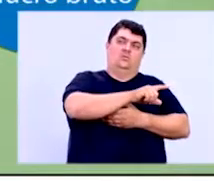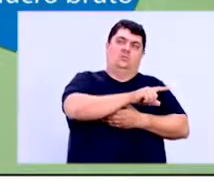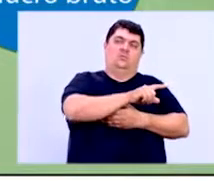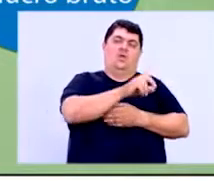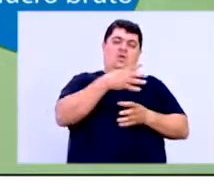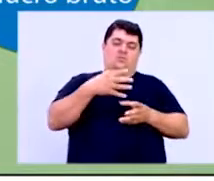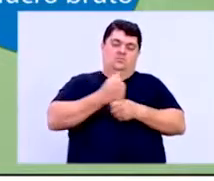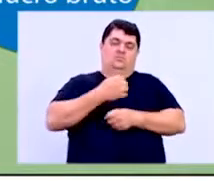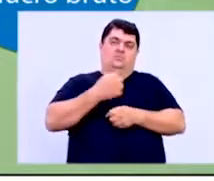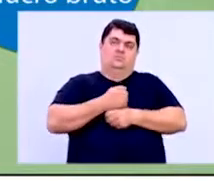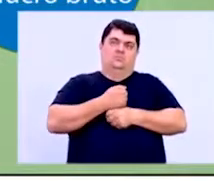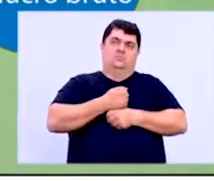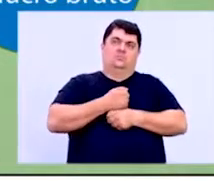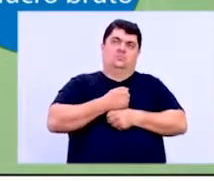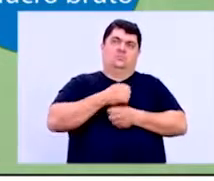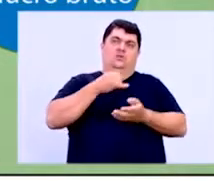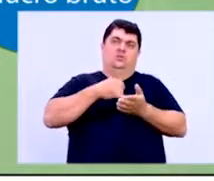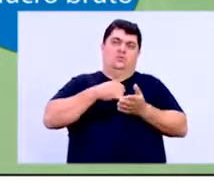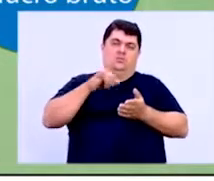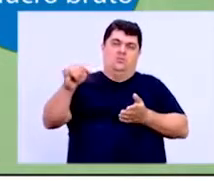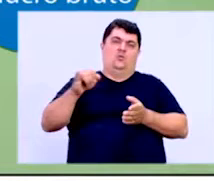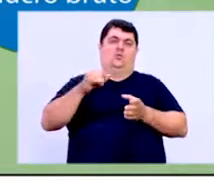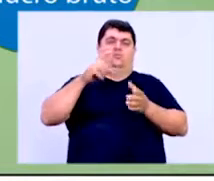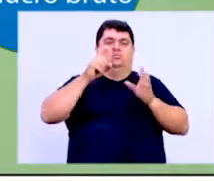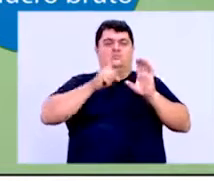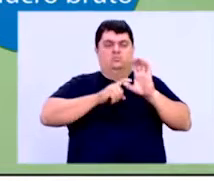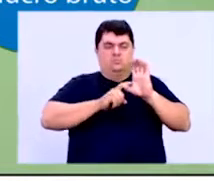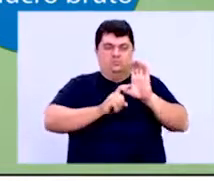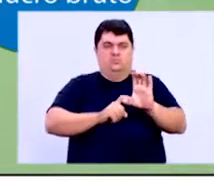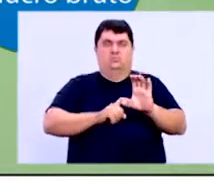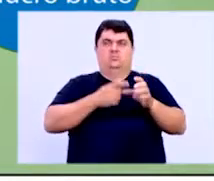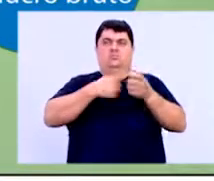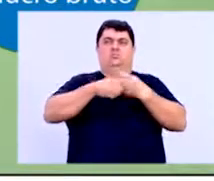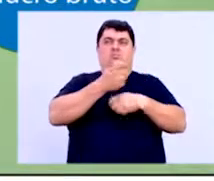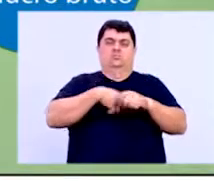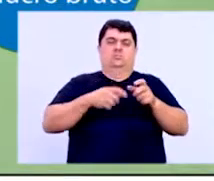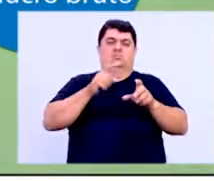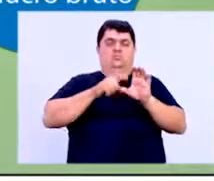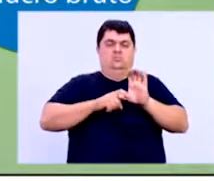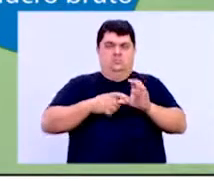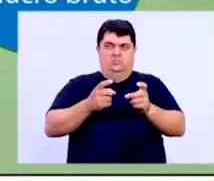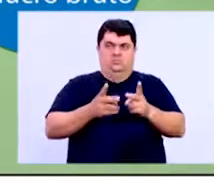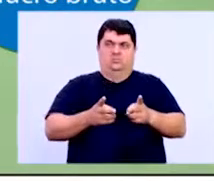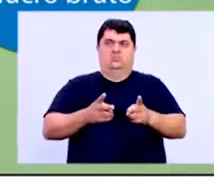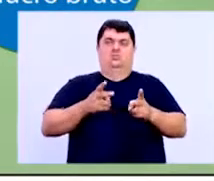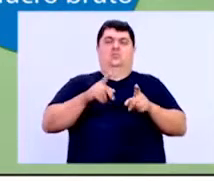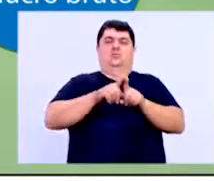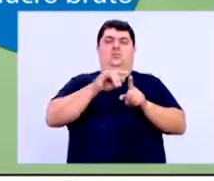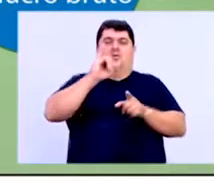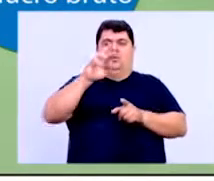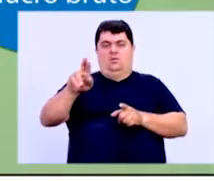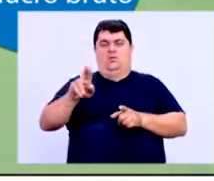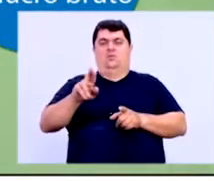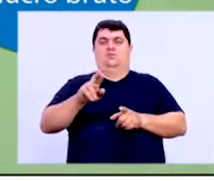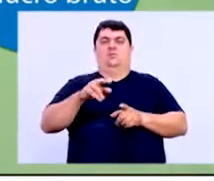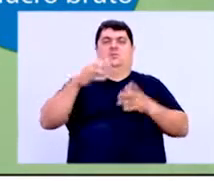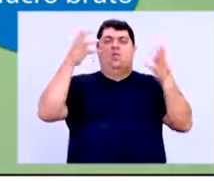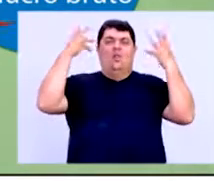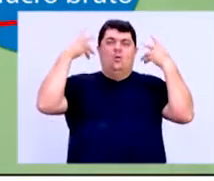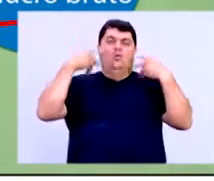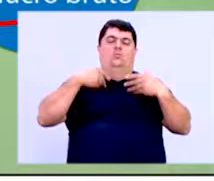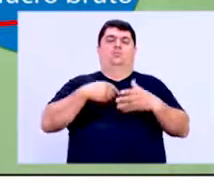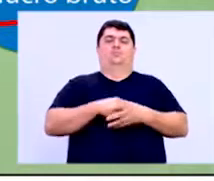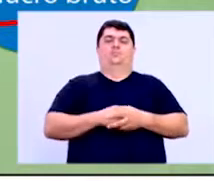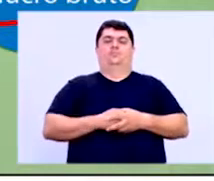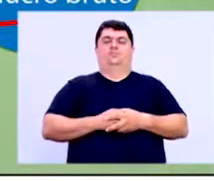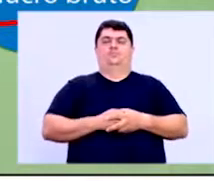a soma da porcentagem dos impostos e taxa sobre venda mais a margem de